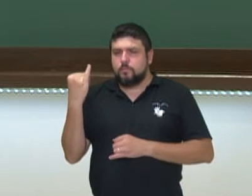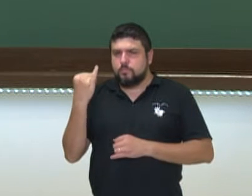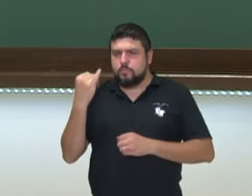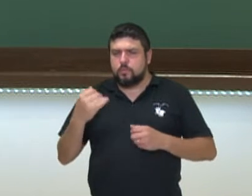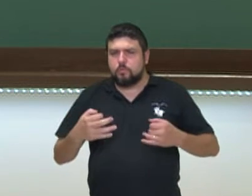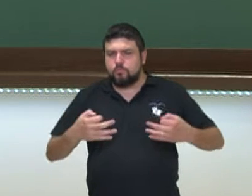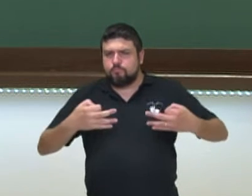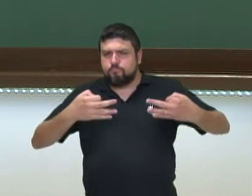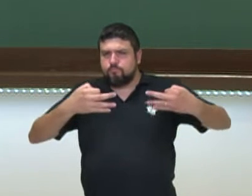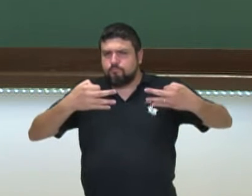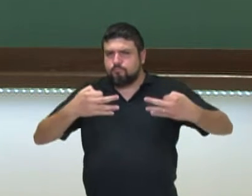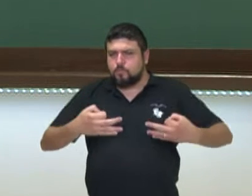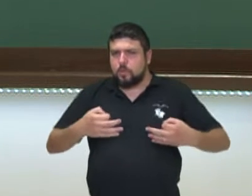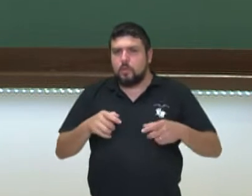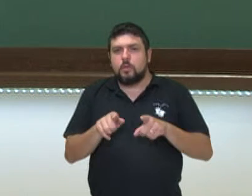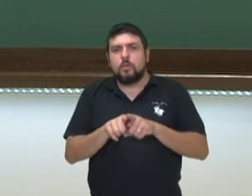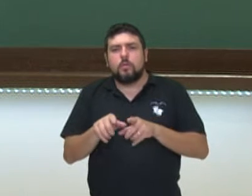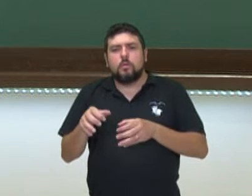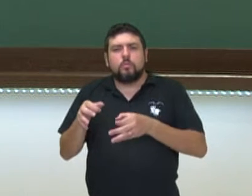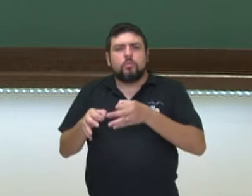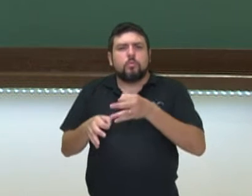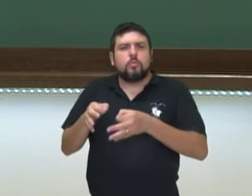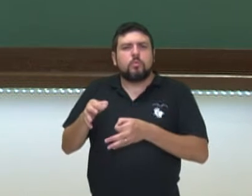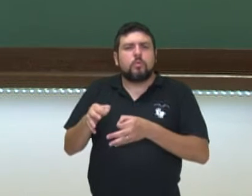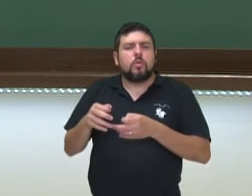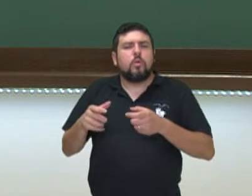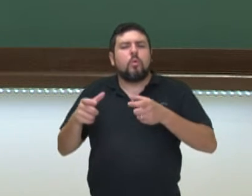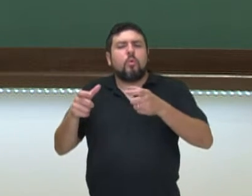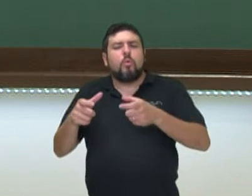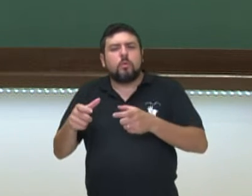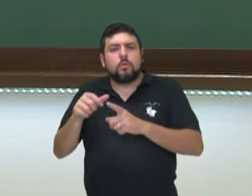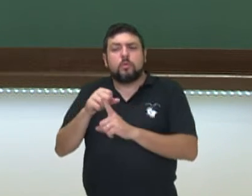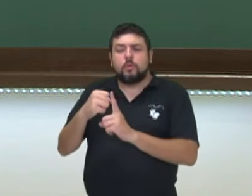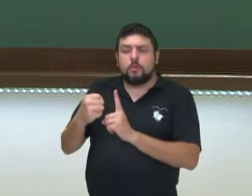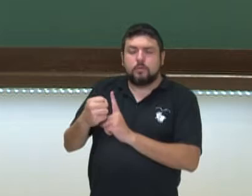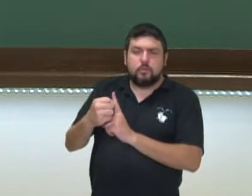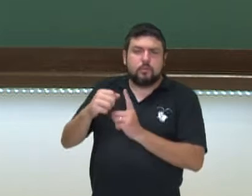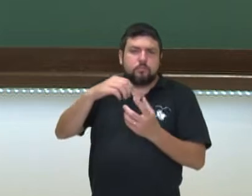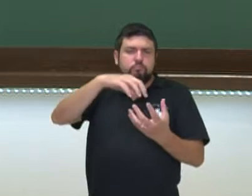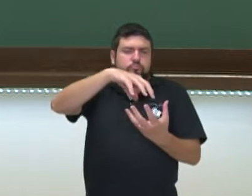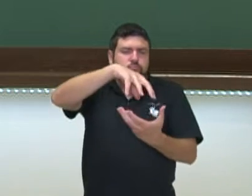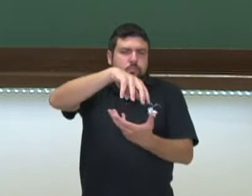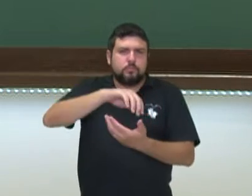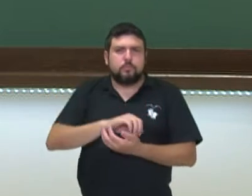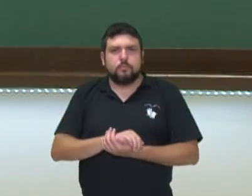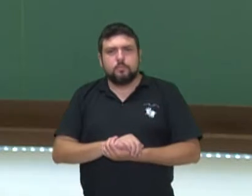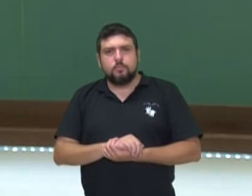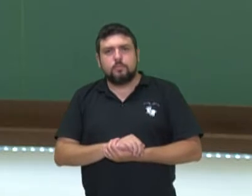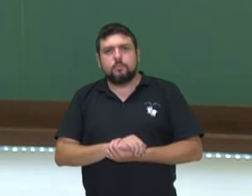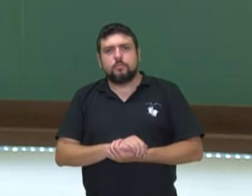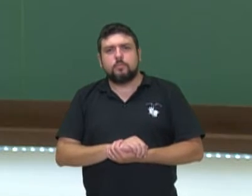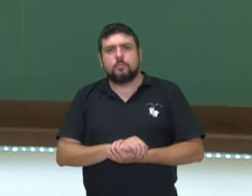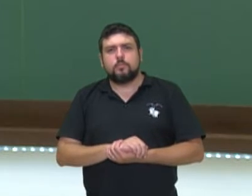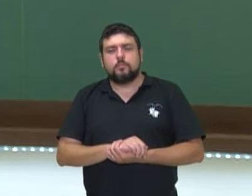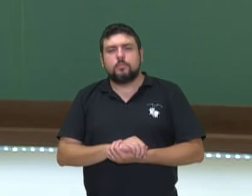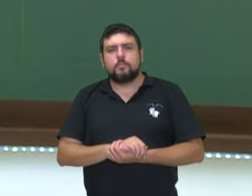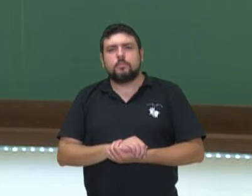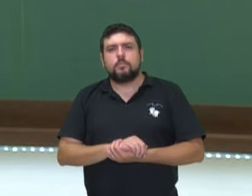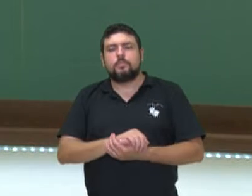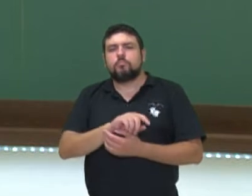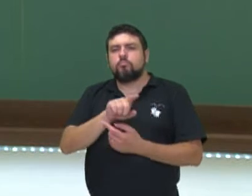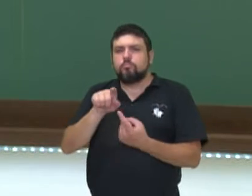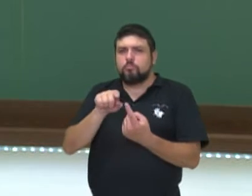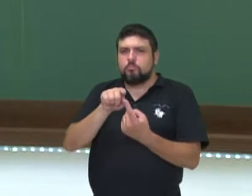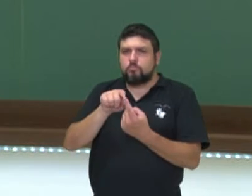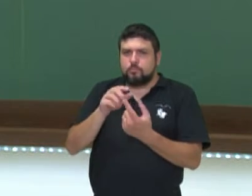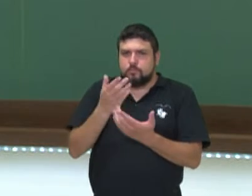e da honestidade na sociedade e no mundo. Vamos lá? Começando então com os objetivos da